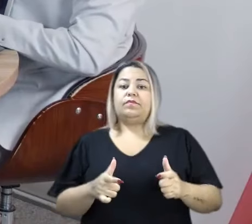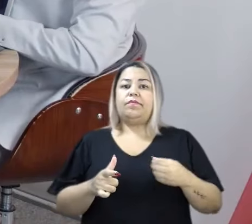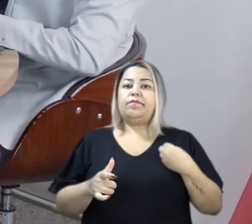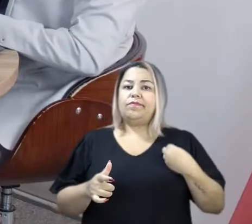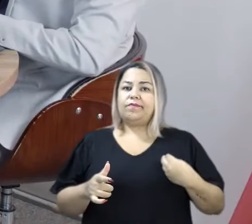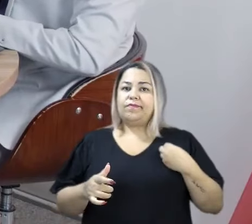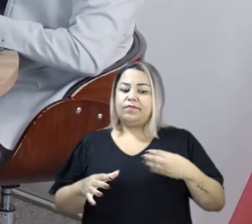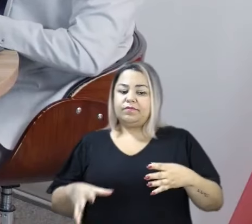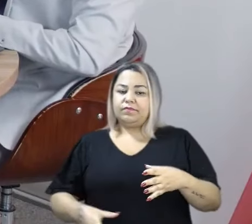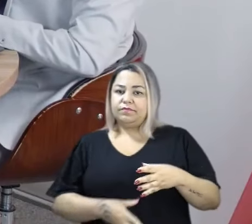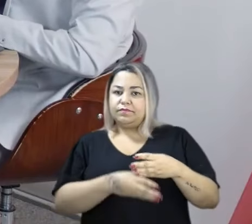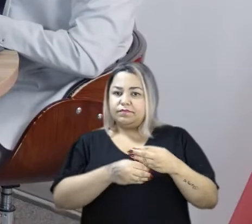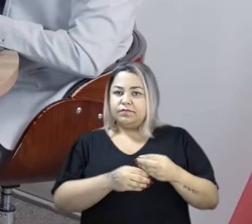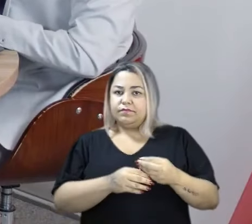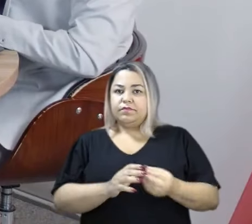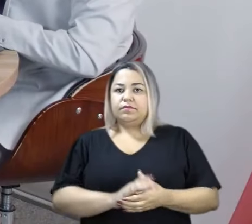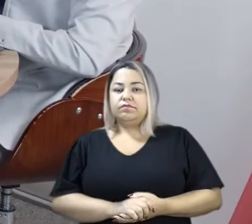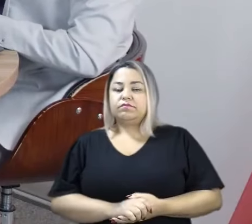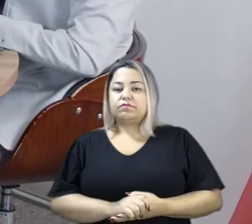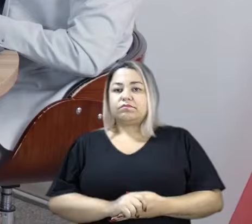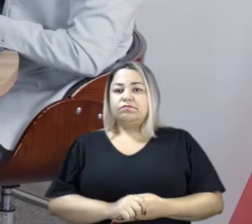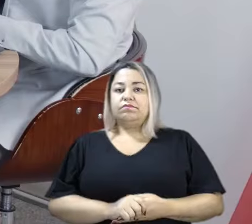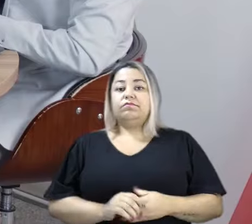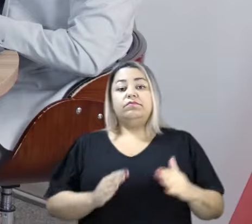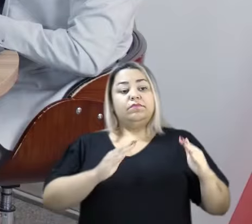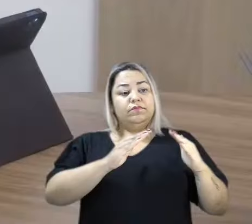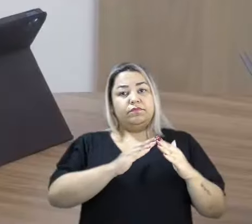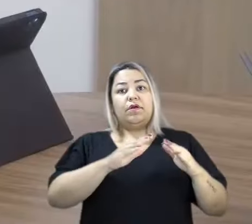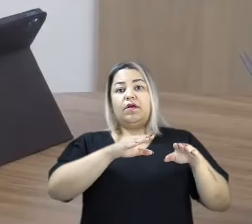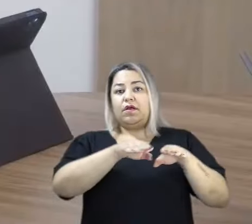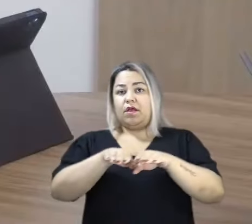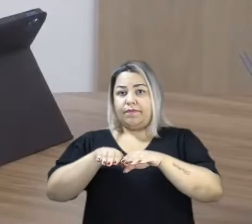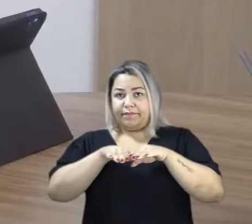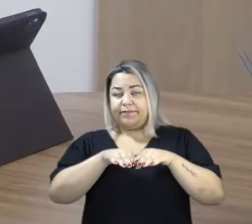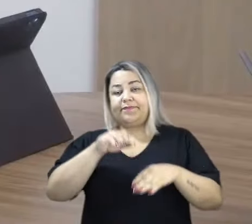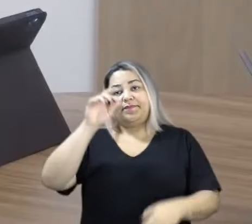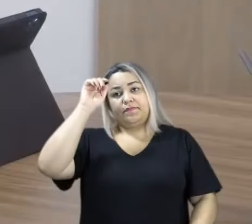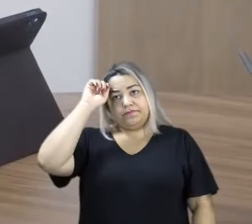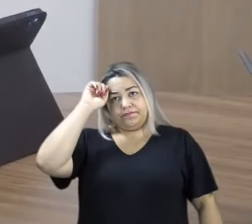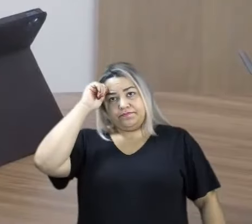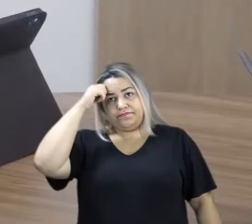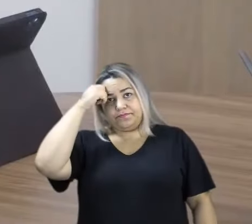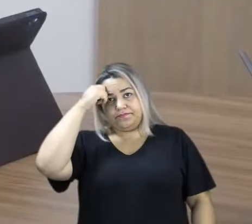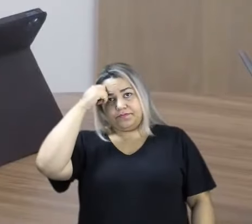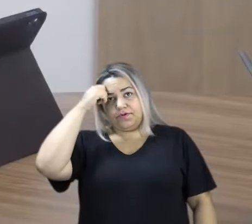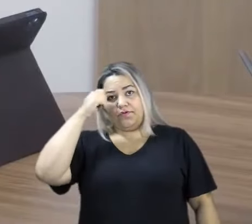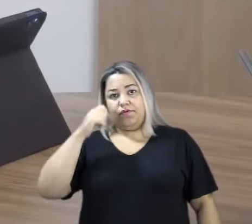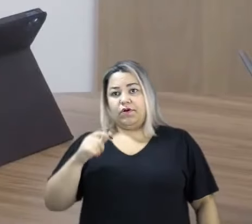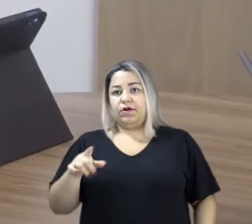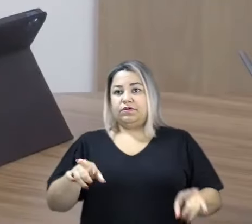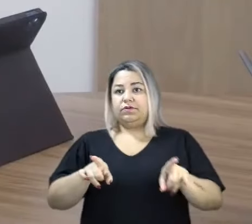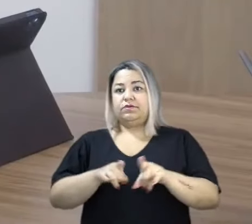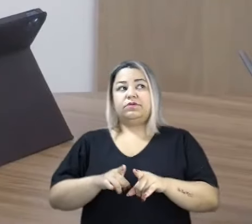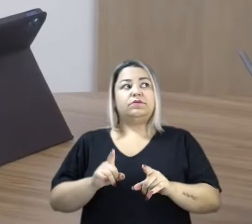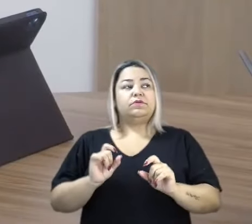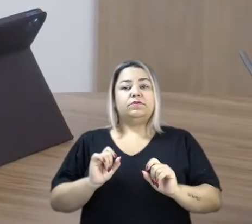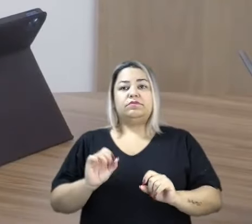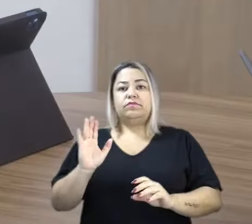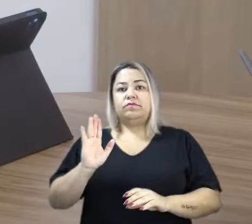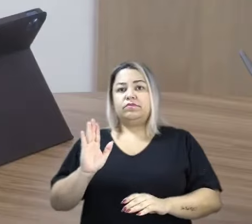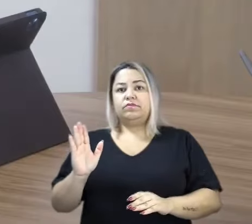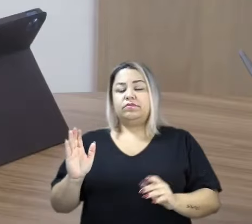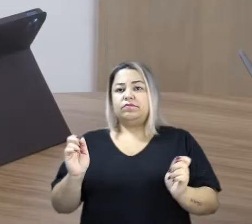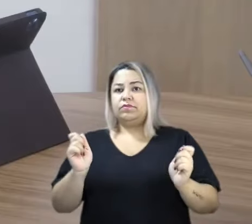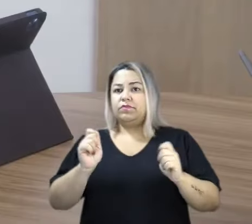ser implementadas. Bom, a Casa da Igualdade Racial, né, é uma das apostas, né, desse Pacto